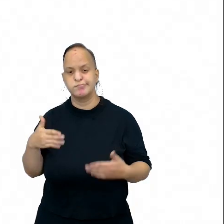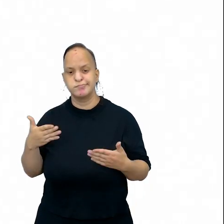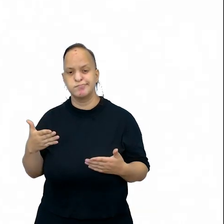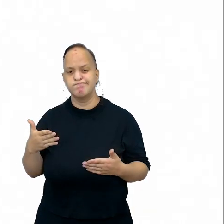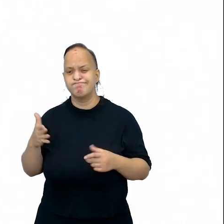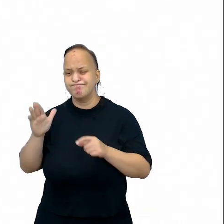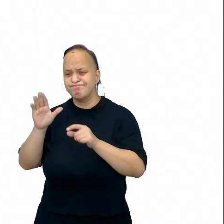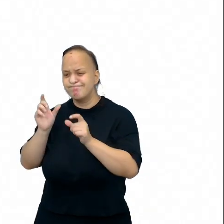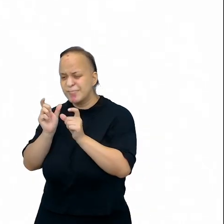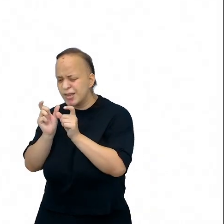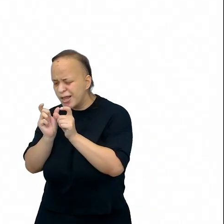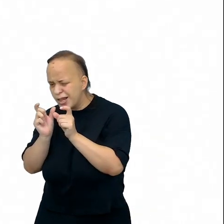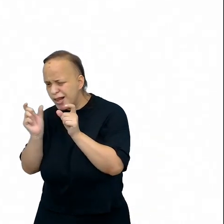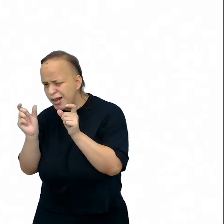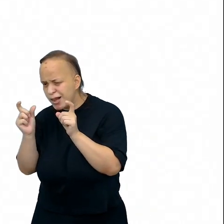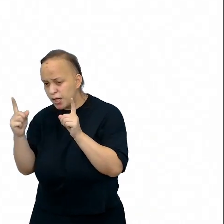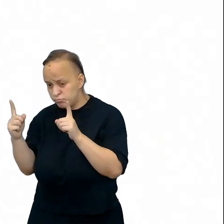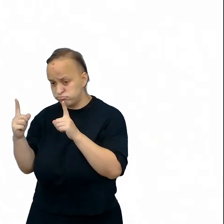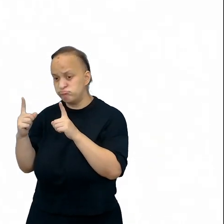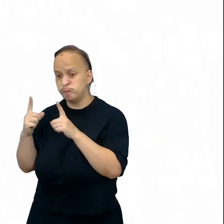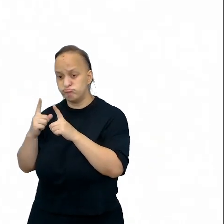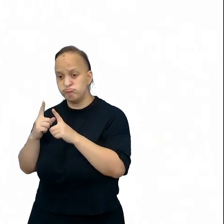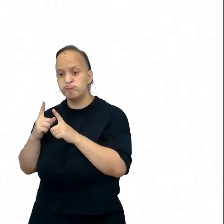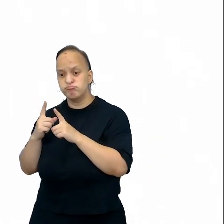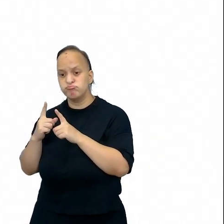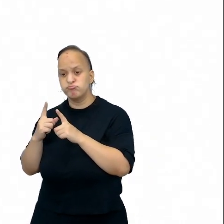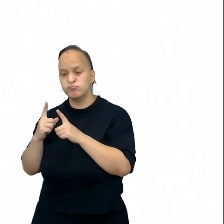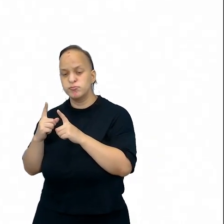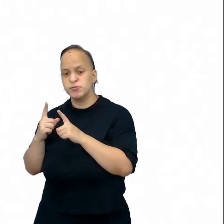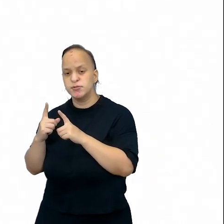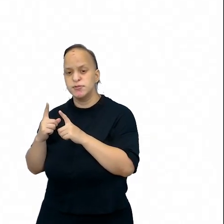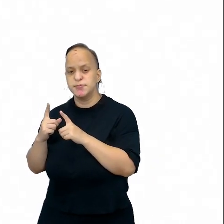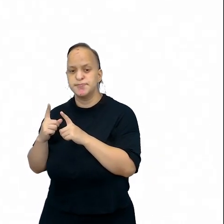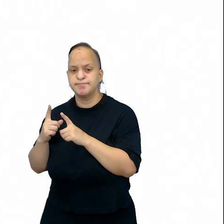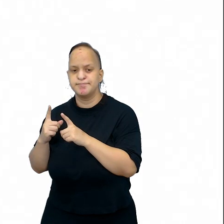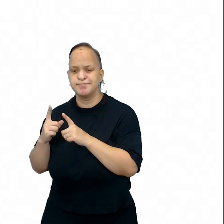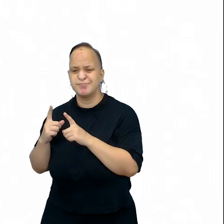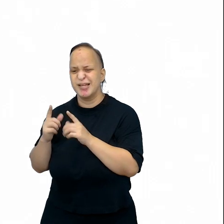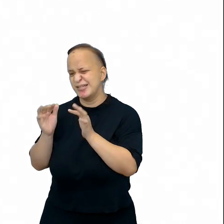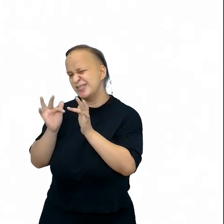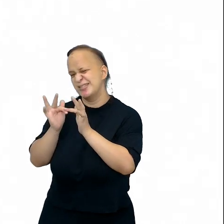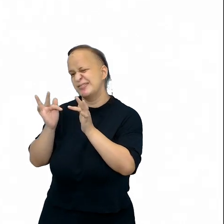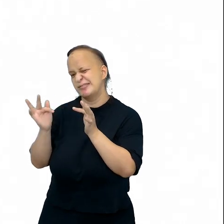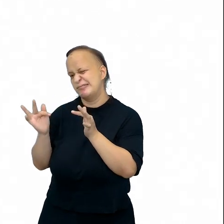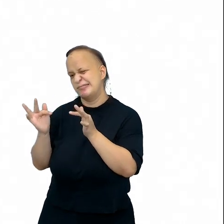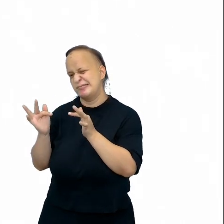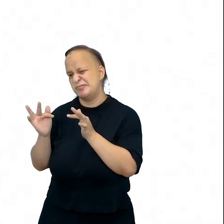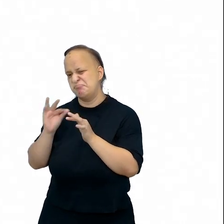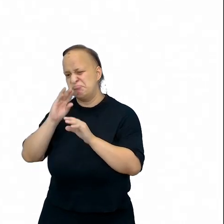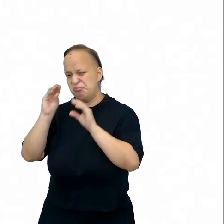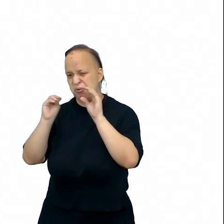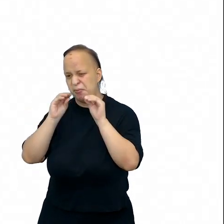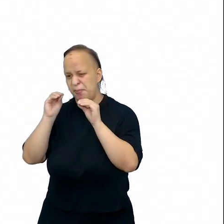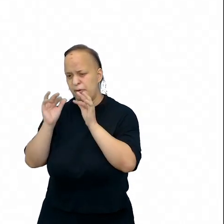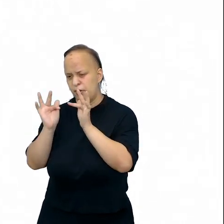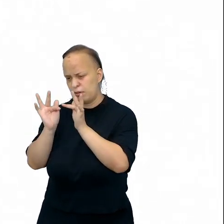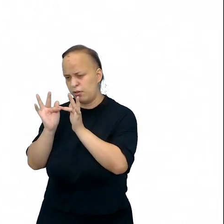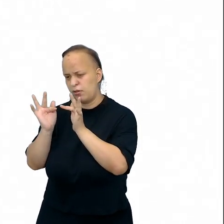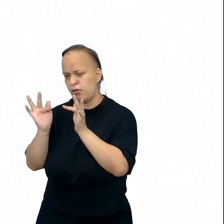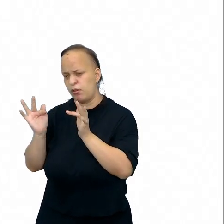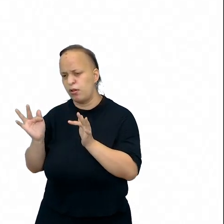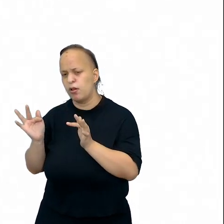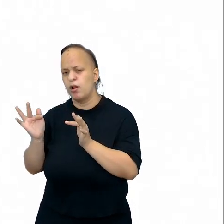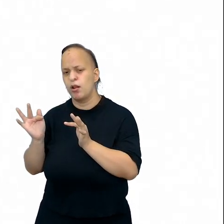frases curtas, né? Pensando aqui essa linguagem simples, né? Que traz para nós